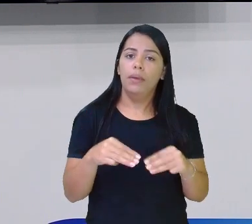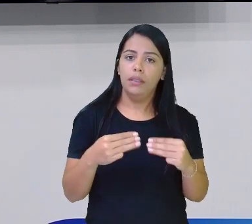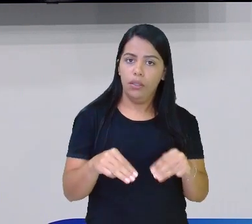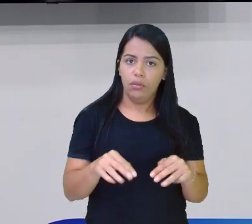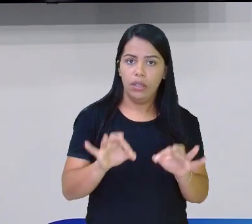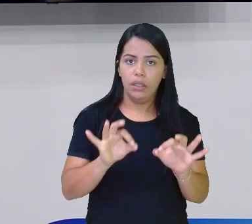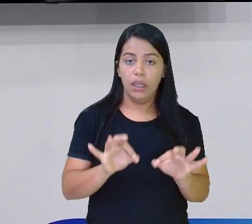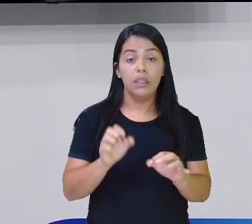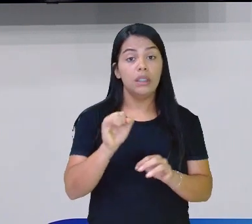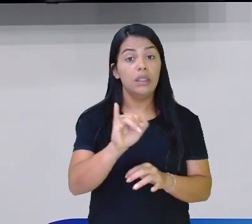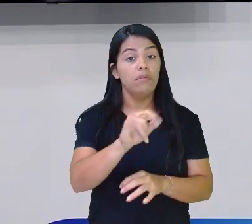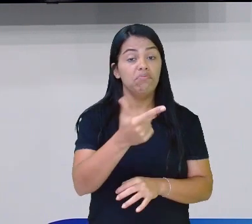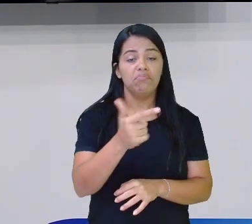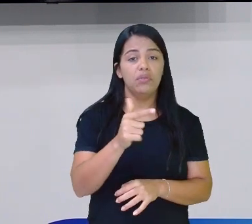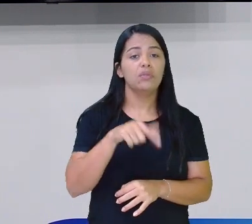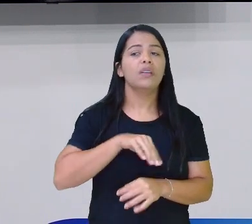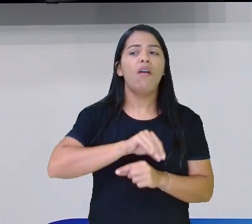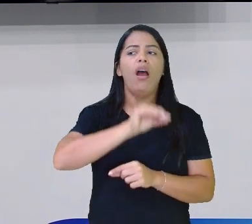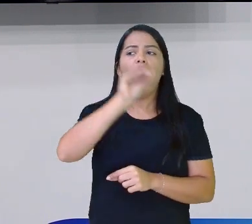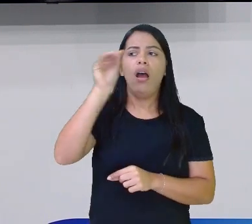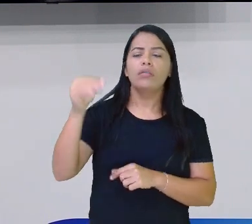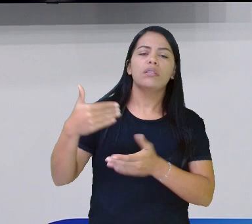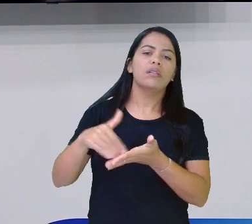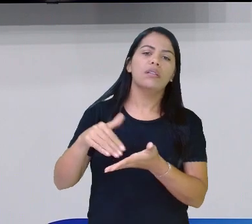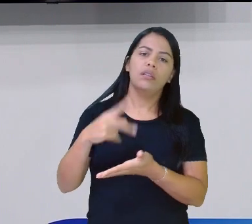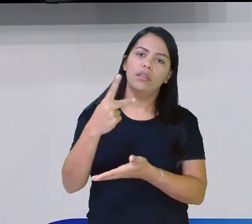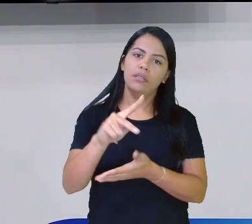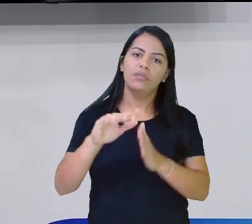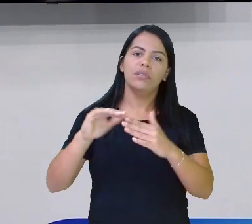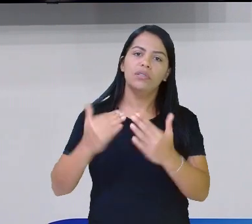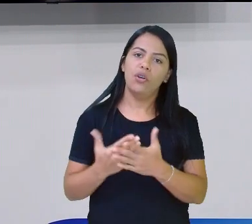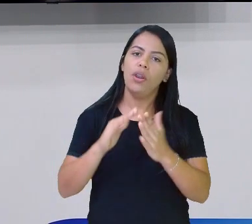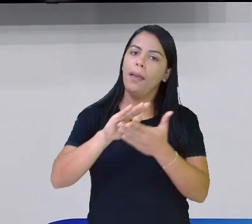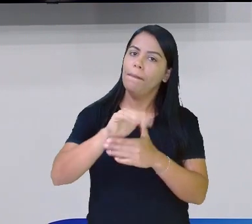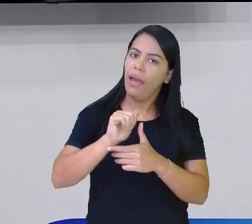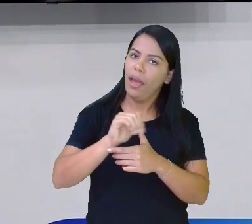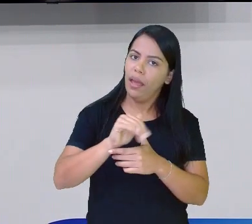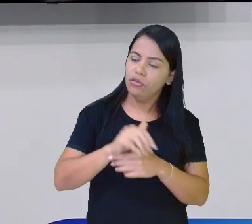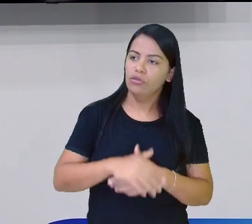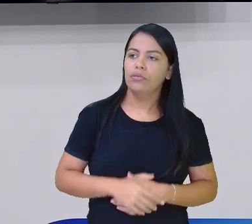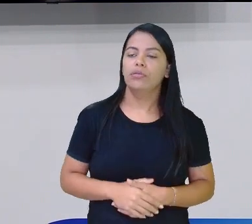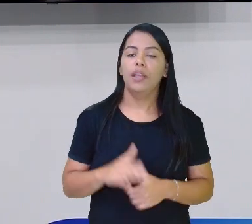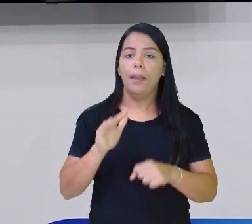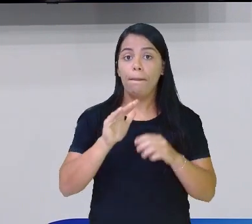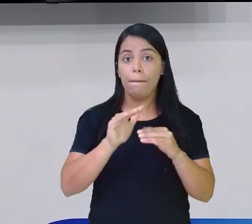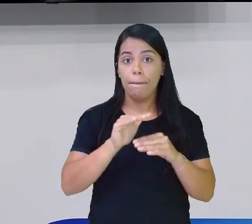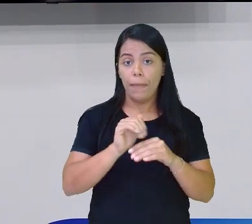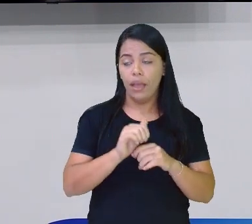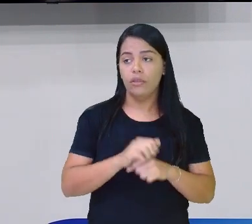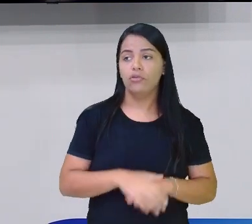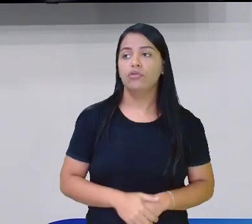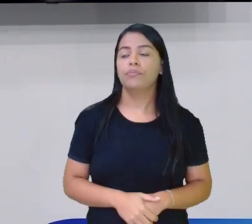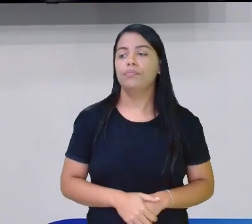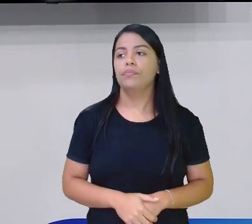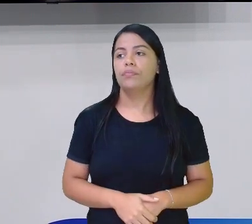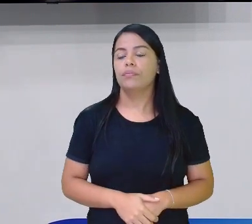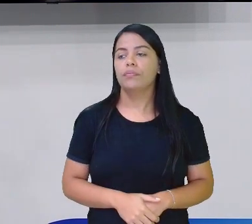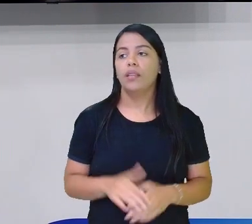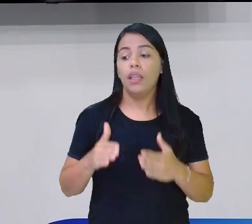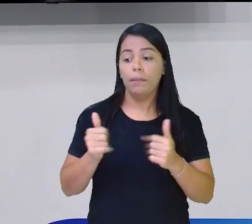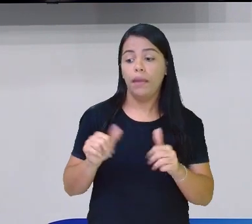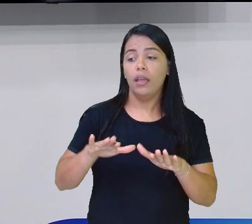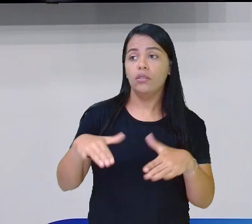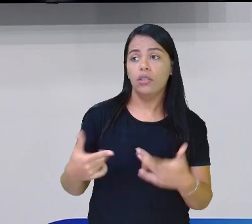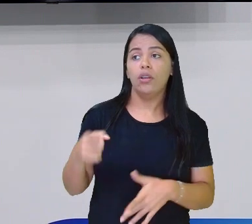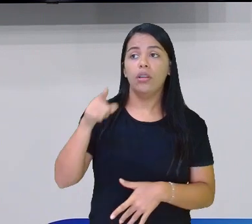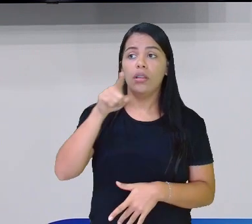secretaria, beleza? Quando você colocar REC e o número da matrícula, vai aparecer aqui essa tela, você vai